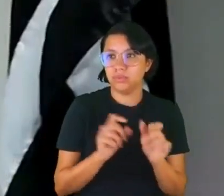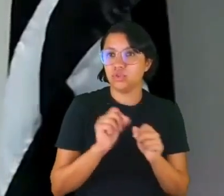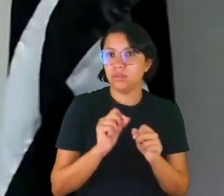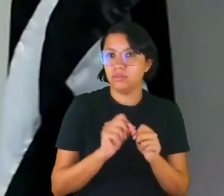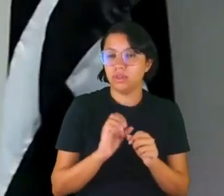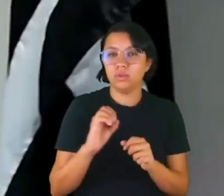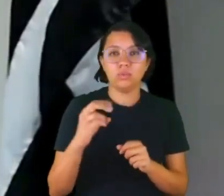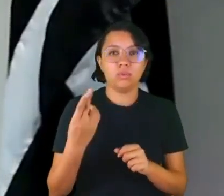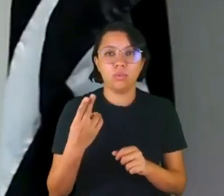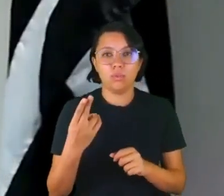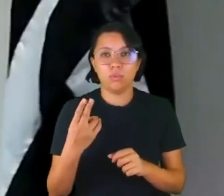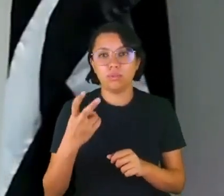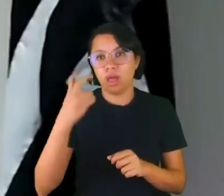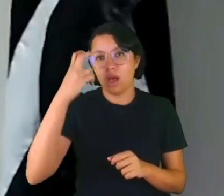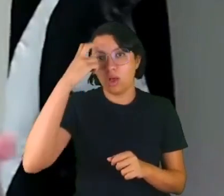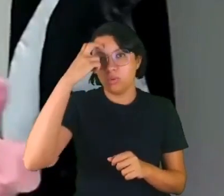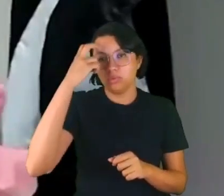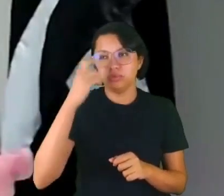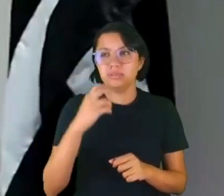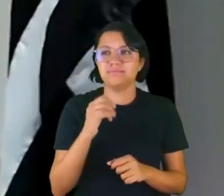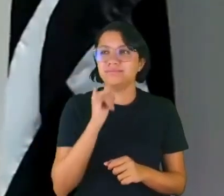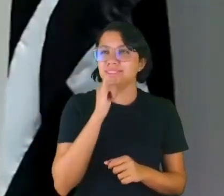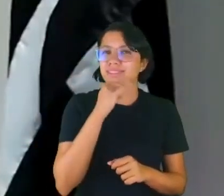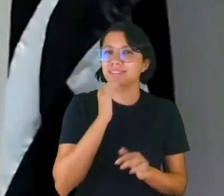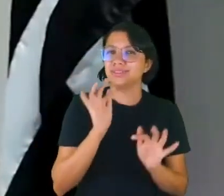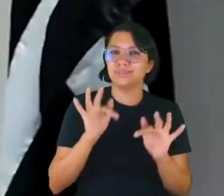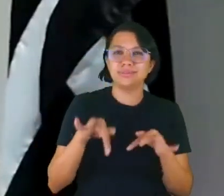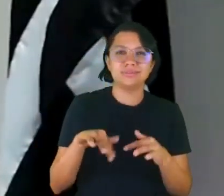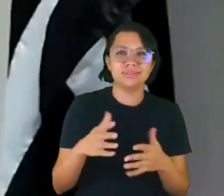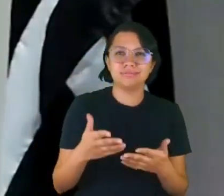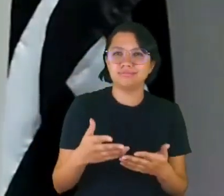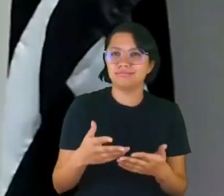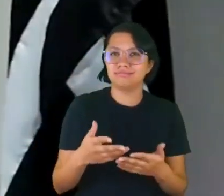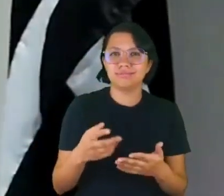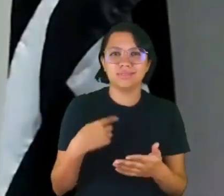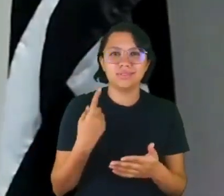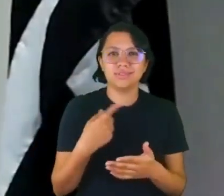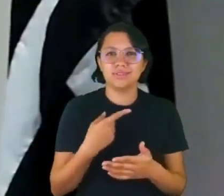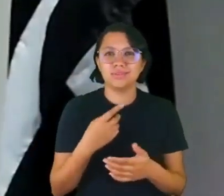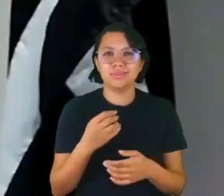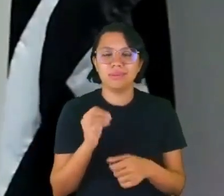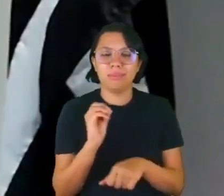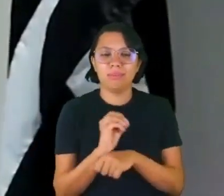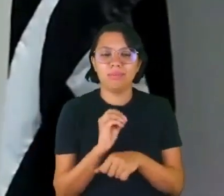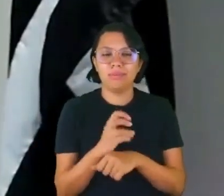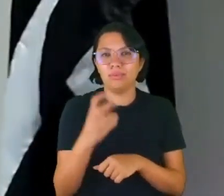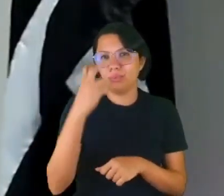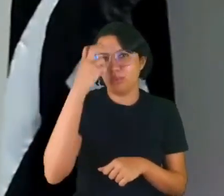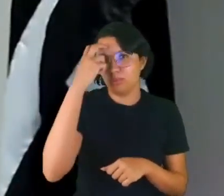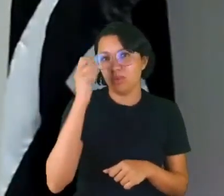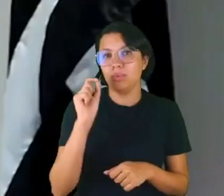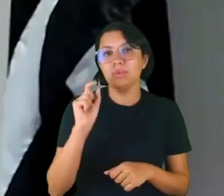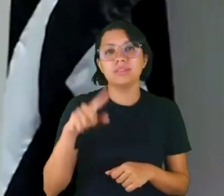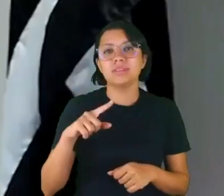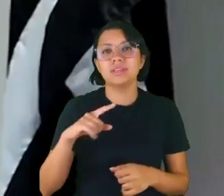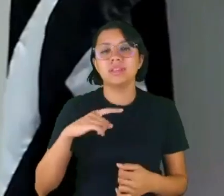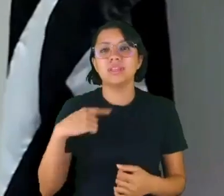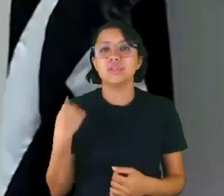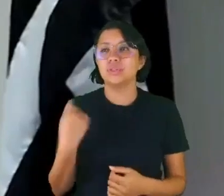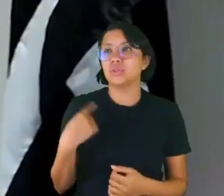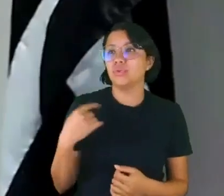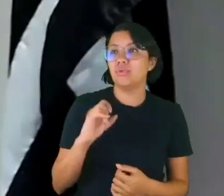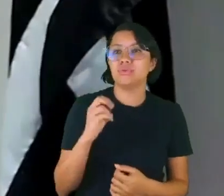né, ou do mundo todo, né, se assim, as músicas de Mozart, Bach,